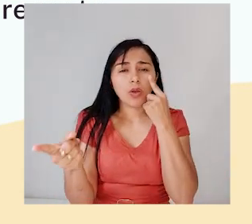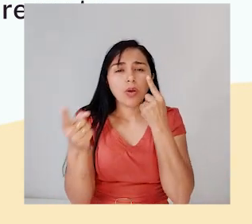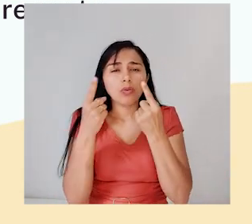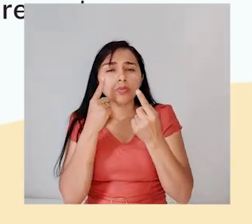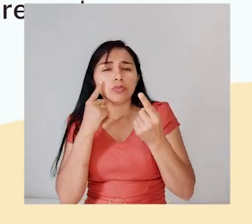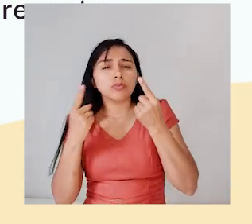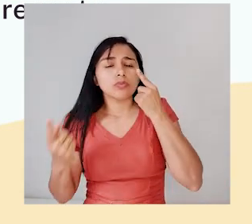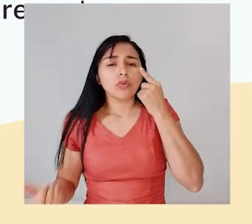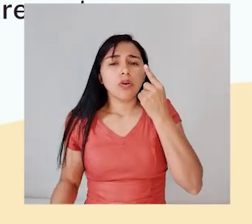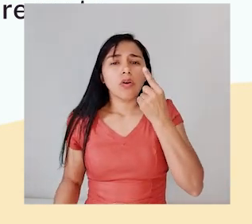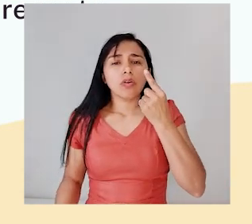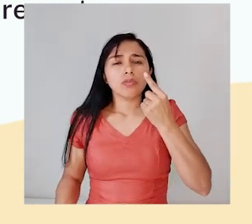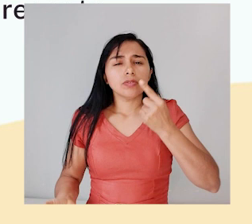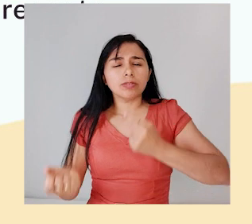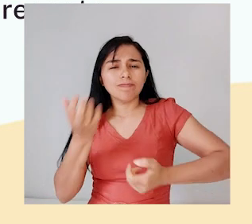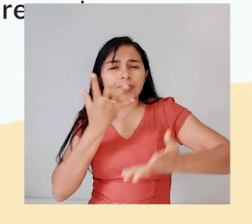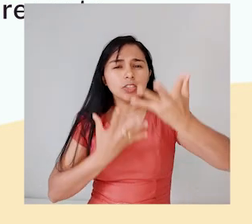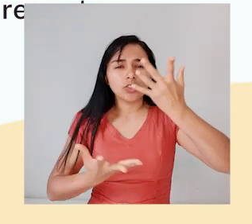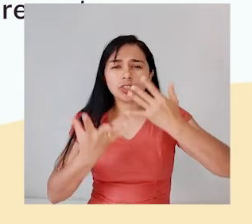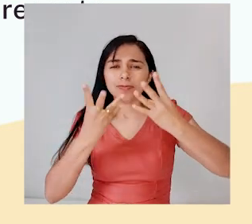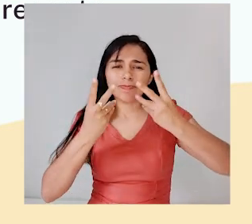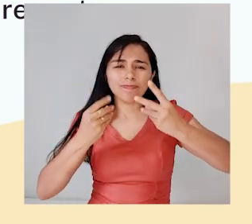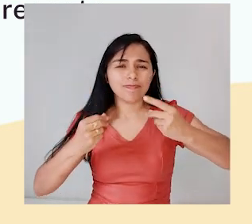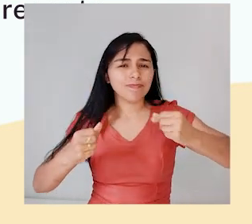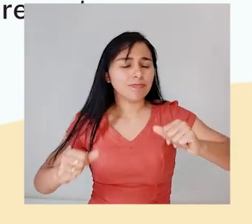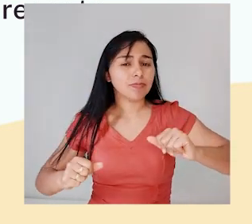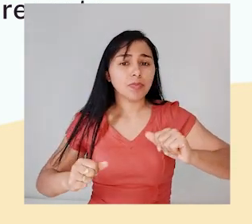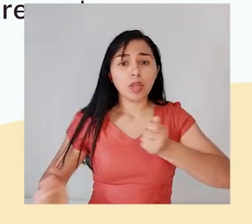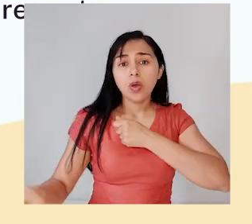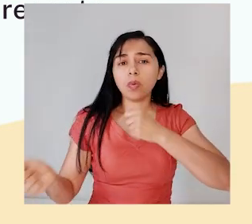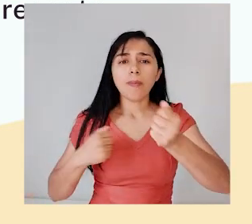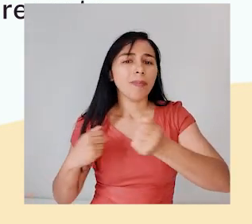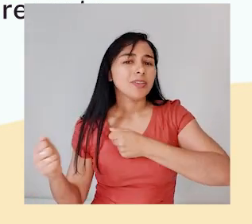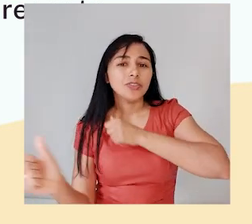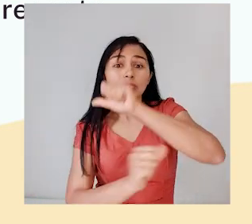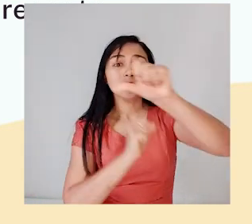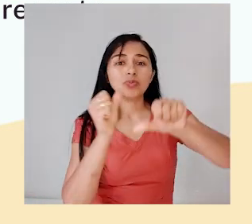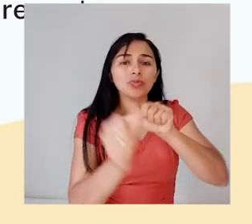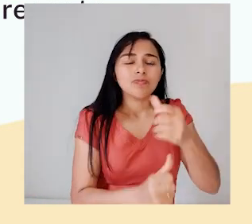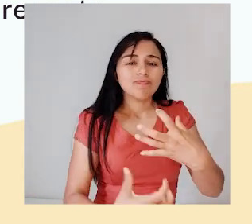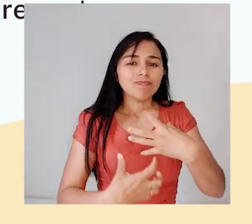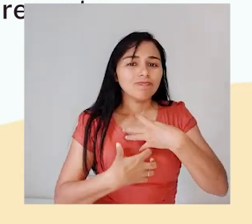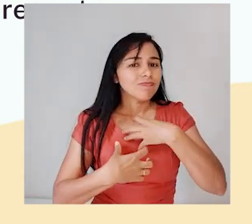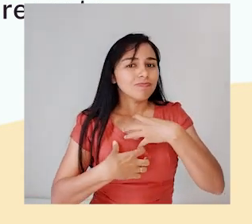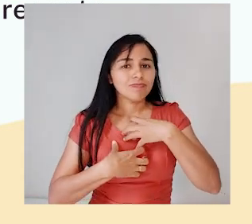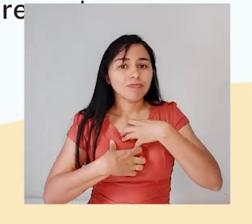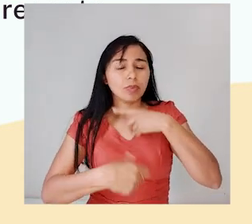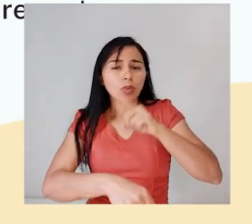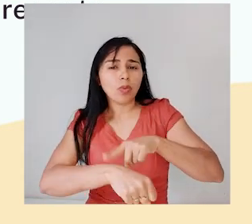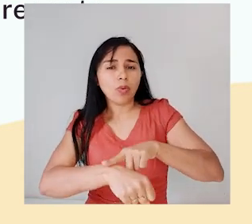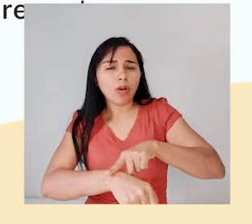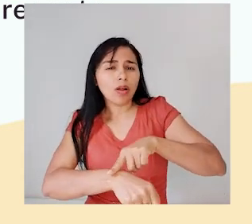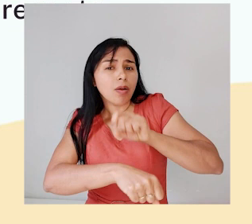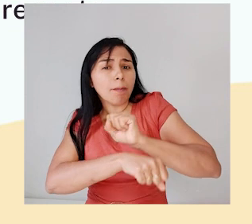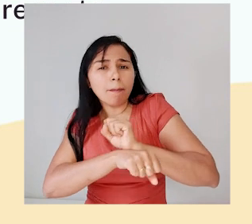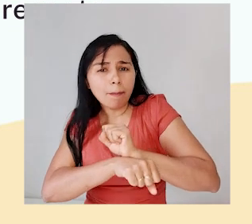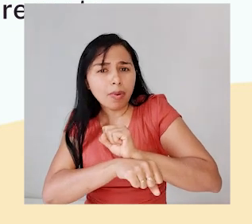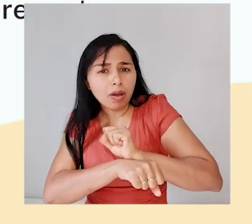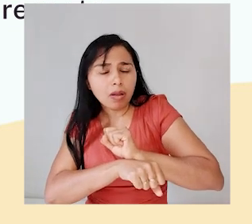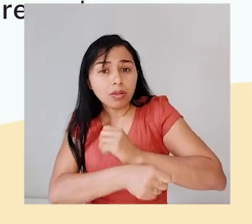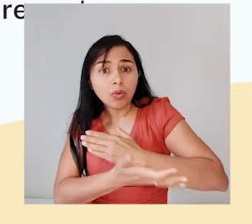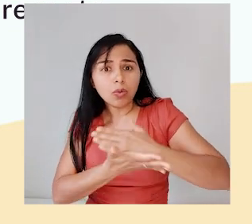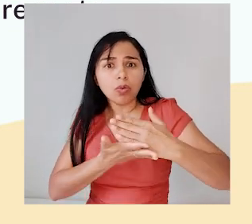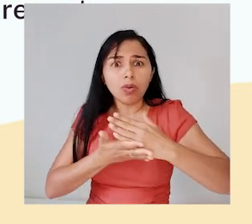chama, e da paixão fez-se pressentimento, e do momento imóvel fez-se o drama. De repente, não mais